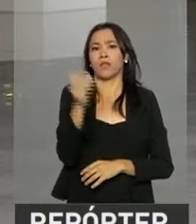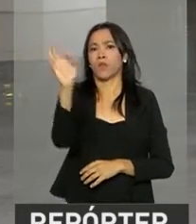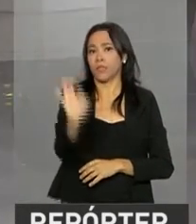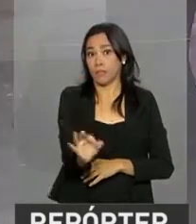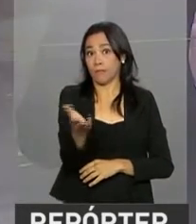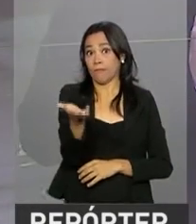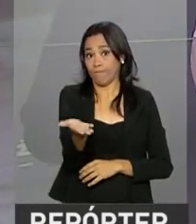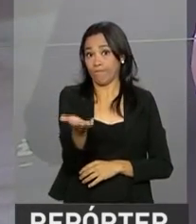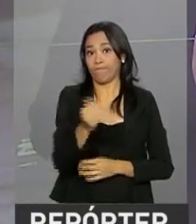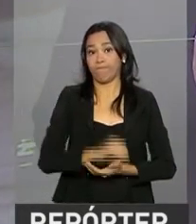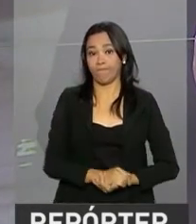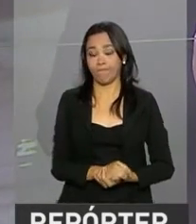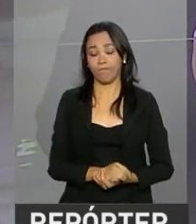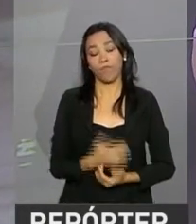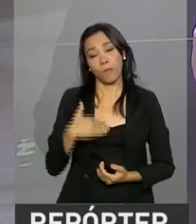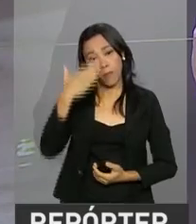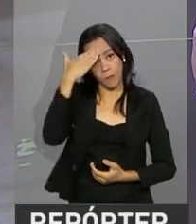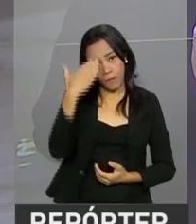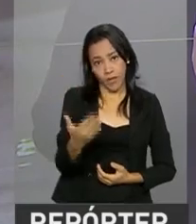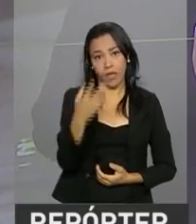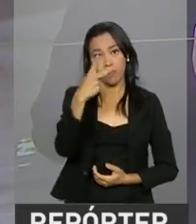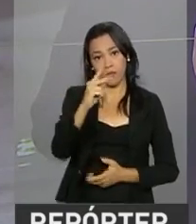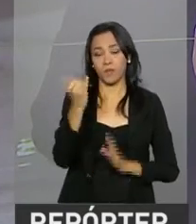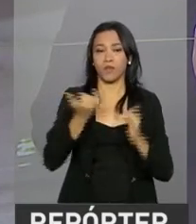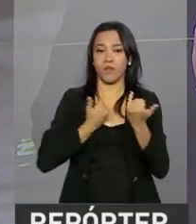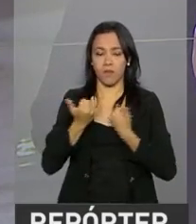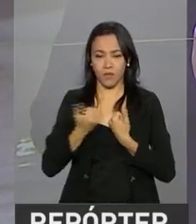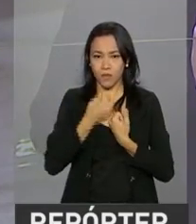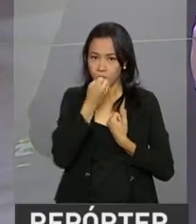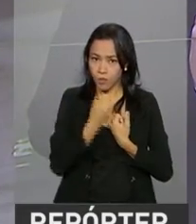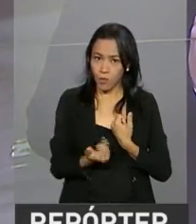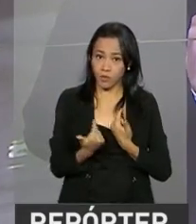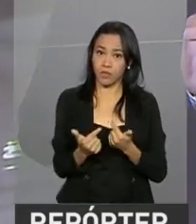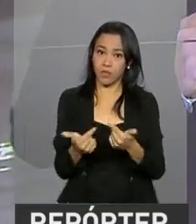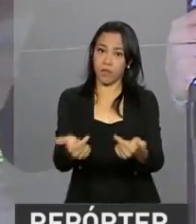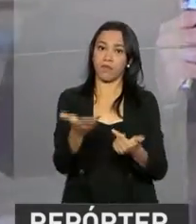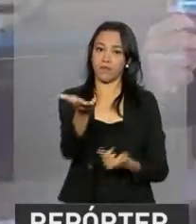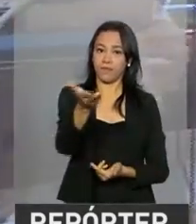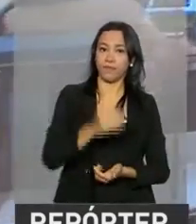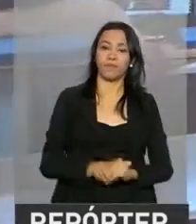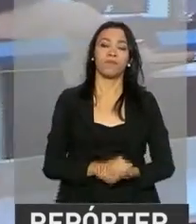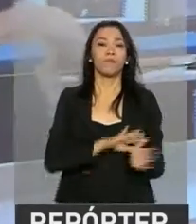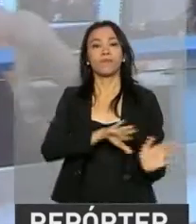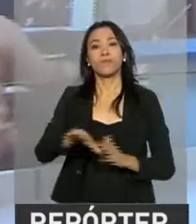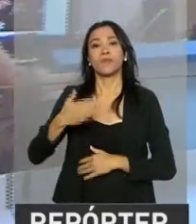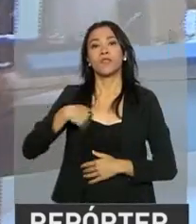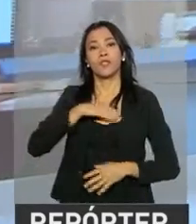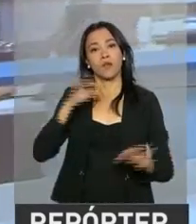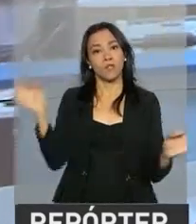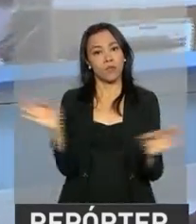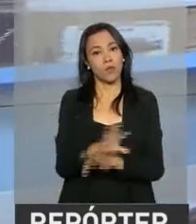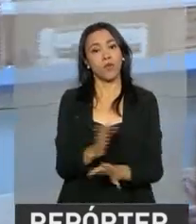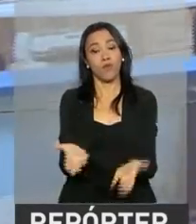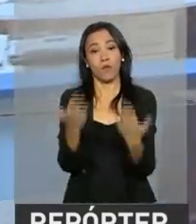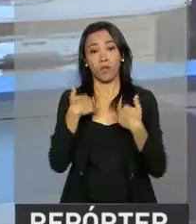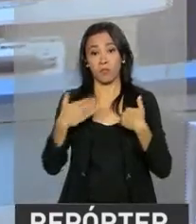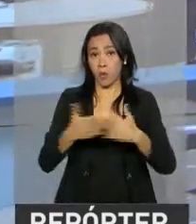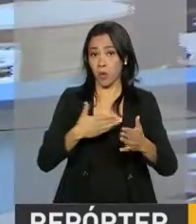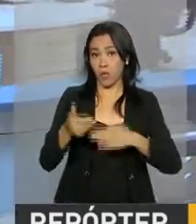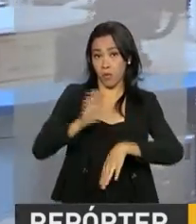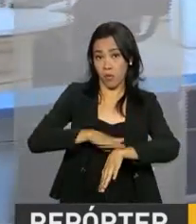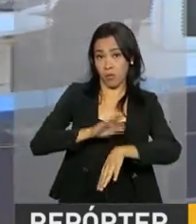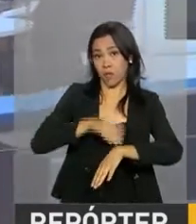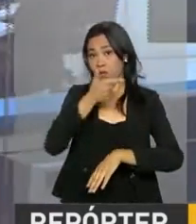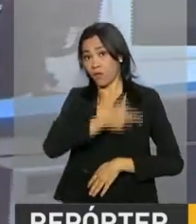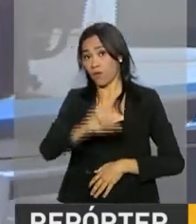Luiz, volto com você. Obrigado, João Pedro, pelas informações e bom trabalho para você aí. E nós ficamos por aqui. Voltamos a qualquer momento com